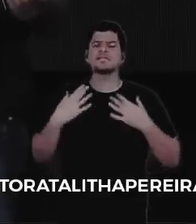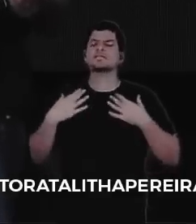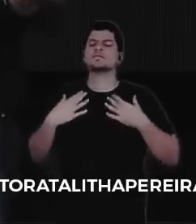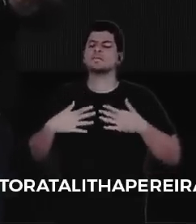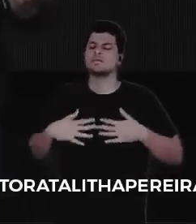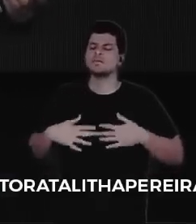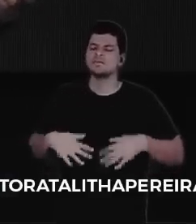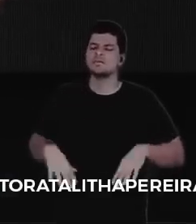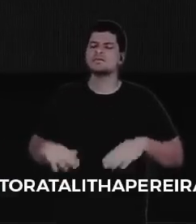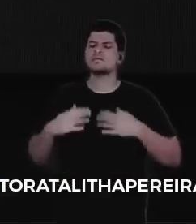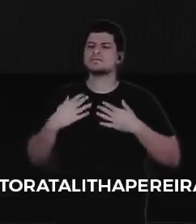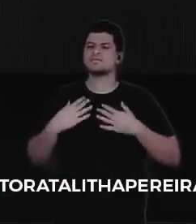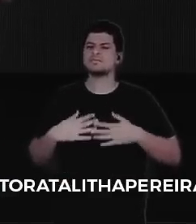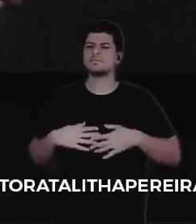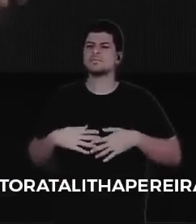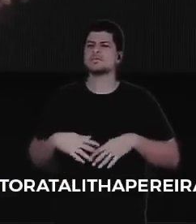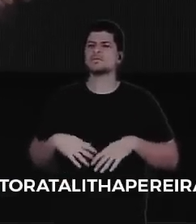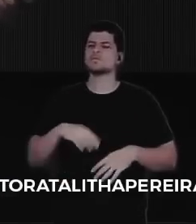voz.